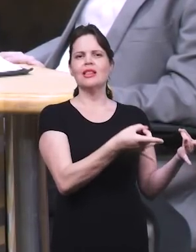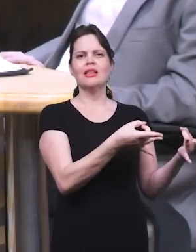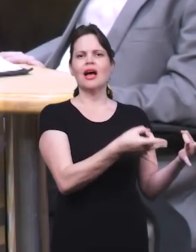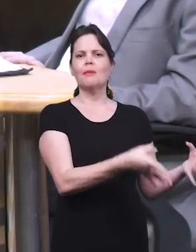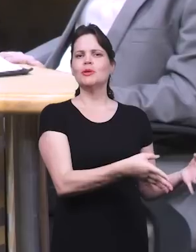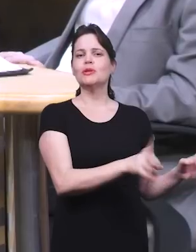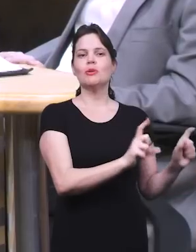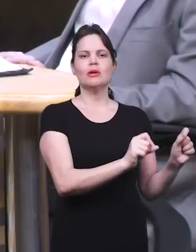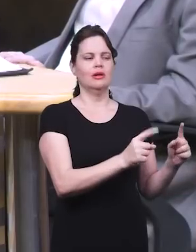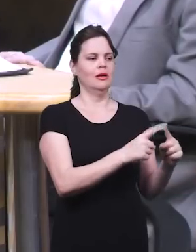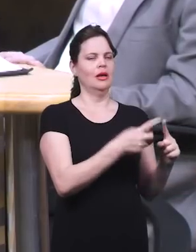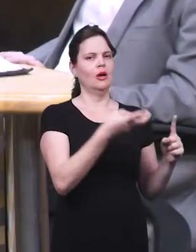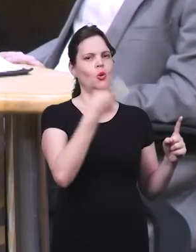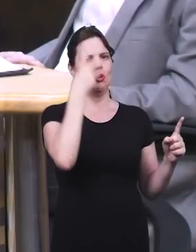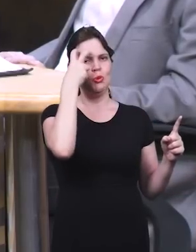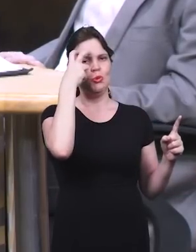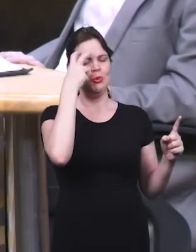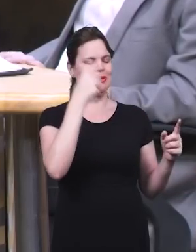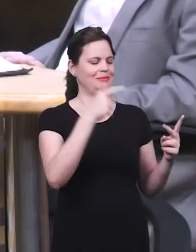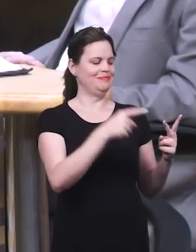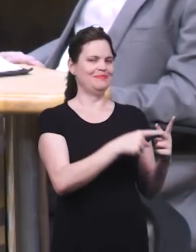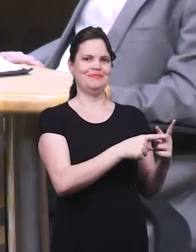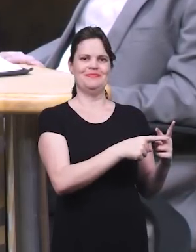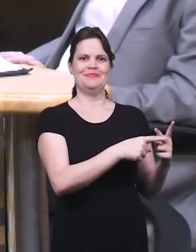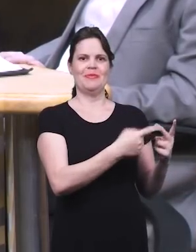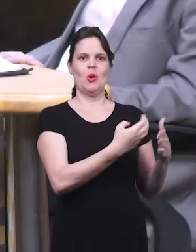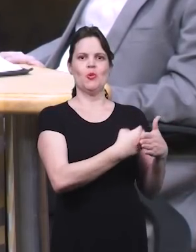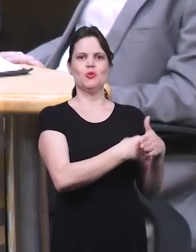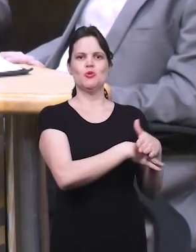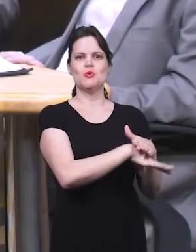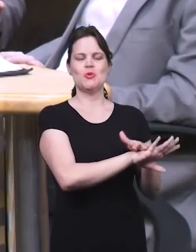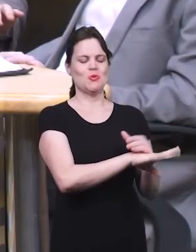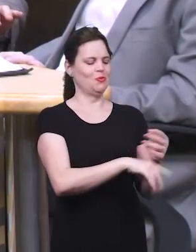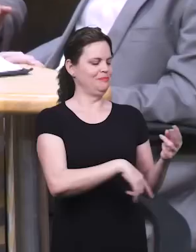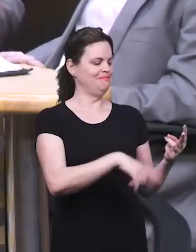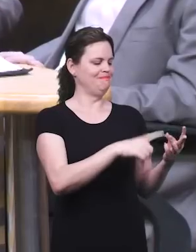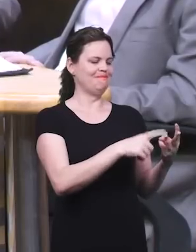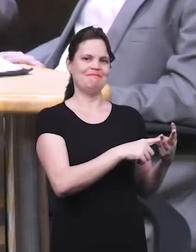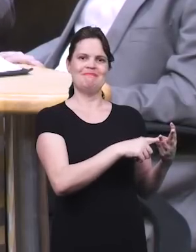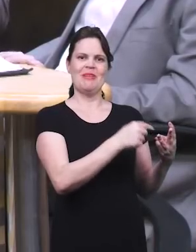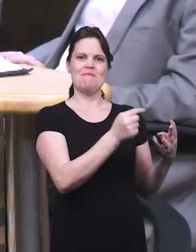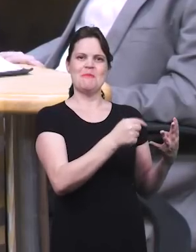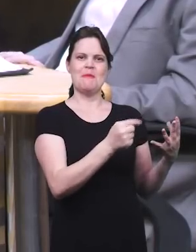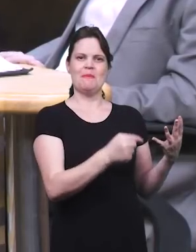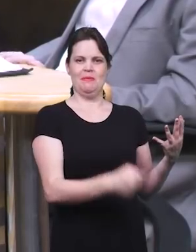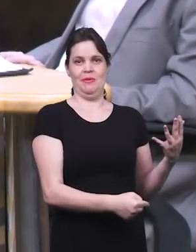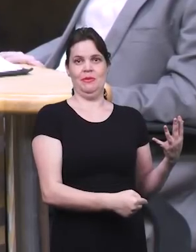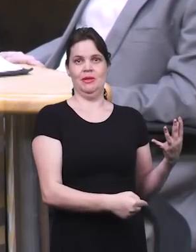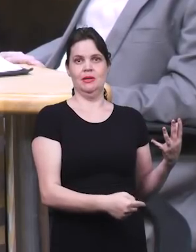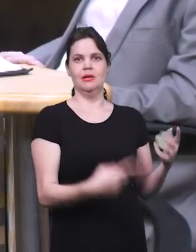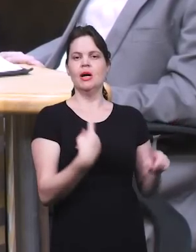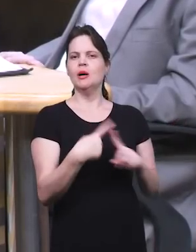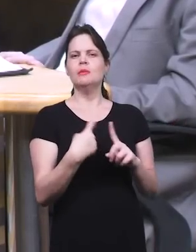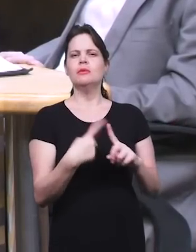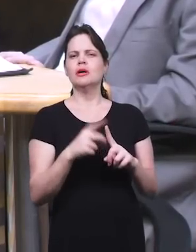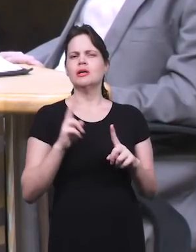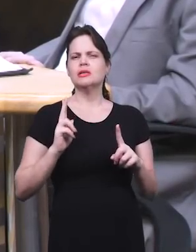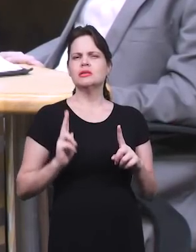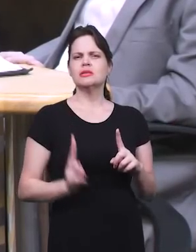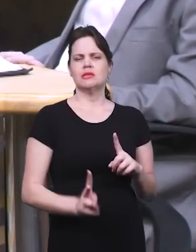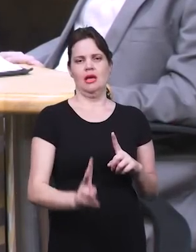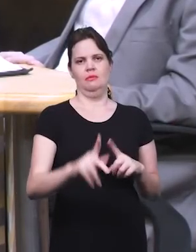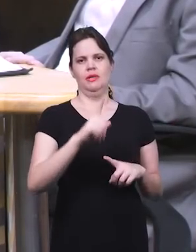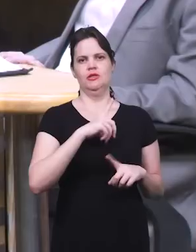a cultura, deixar a identidade antiga. É muito comum a gente ver na palavra, inclusive, que sempre